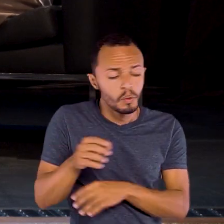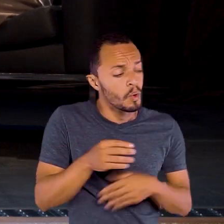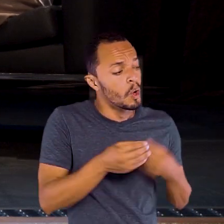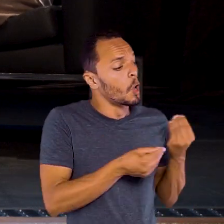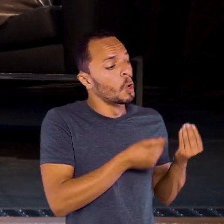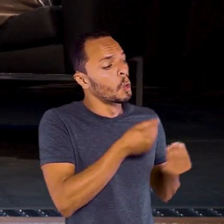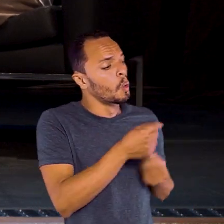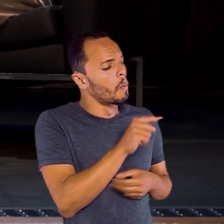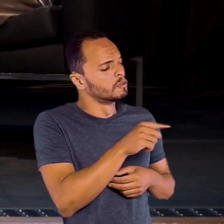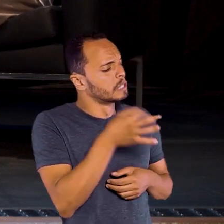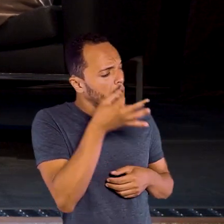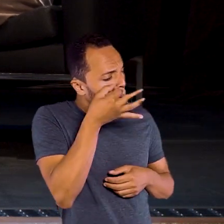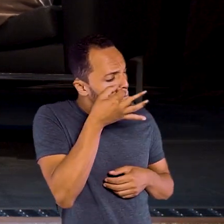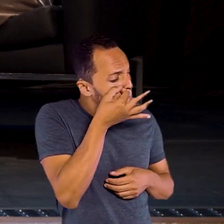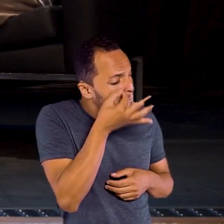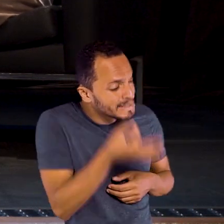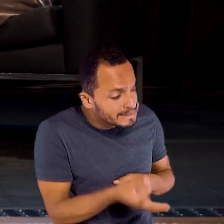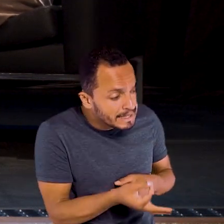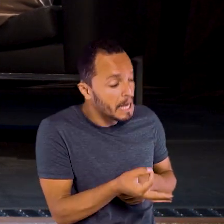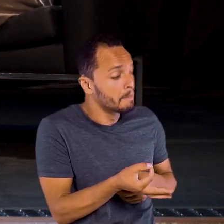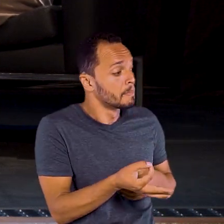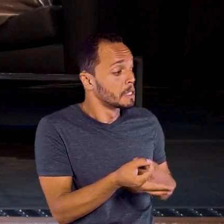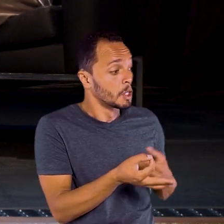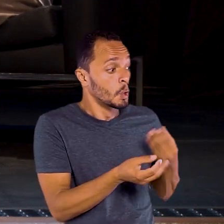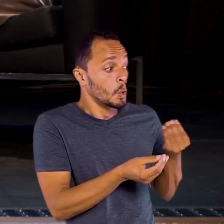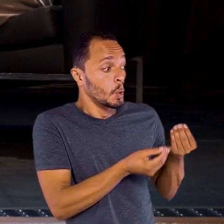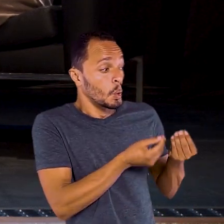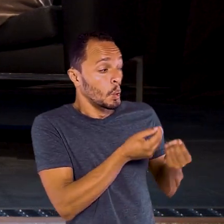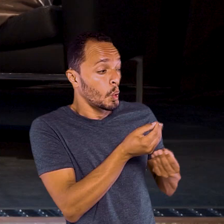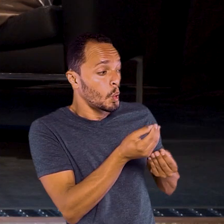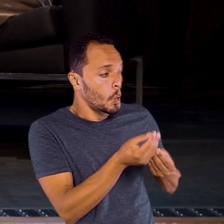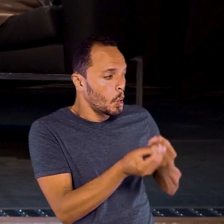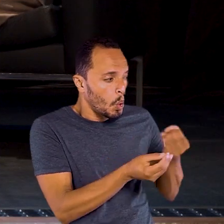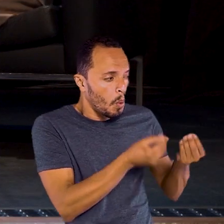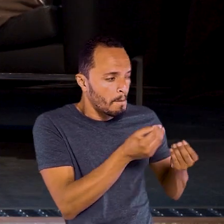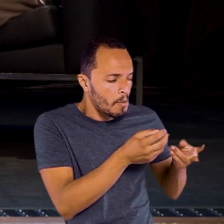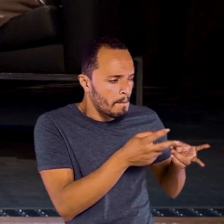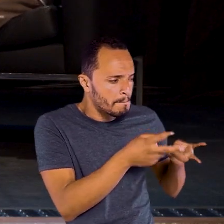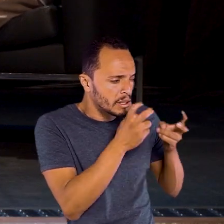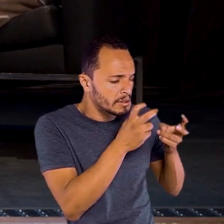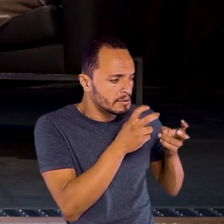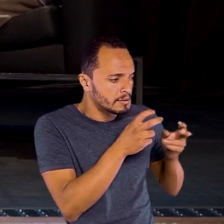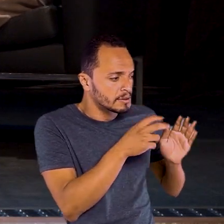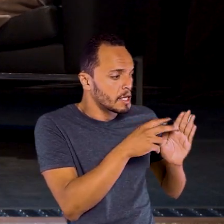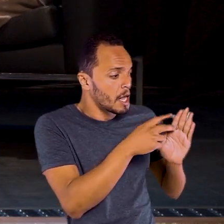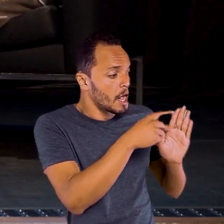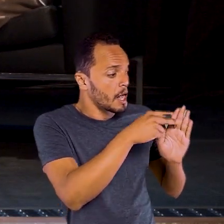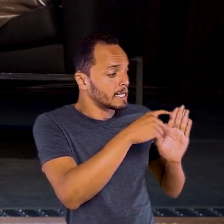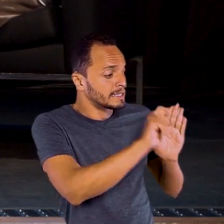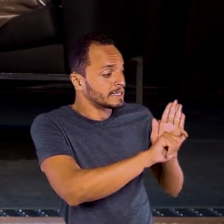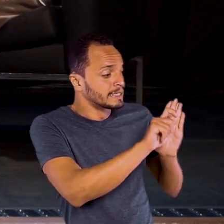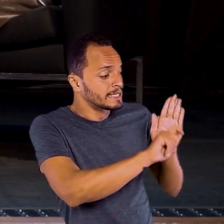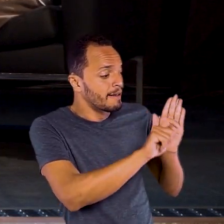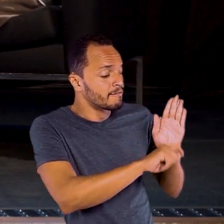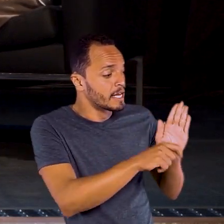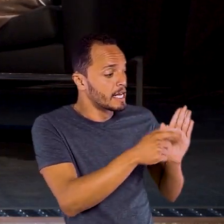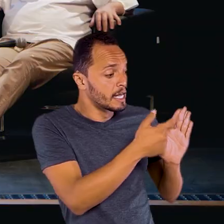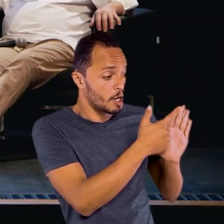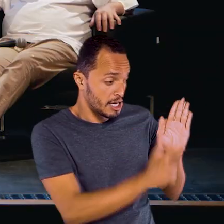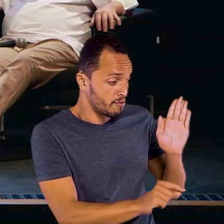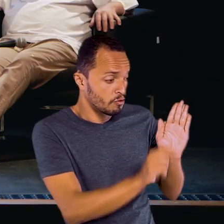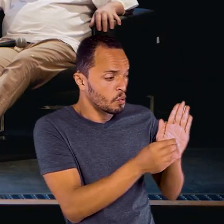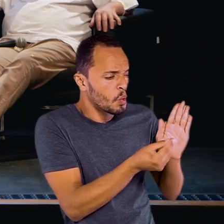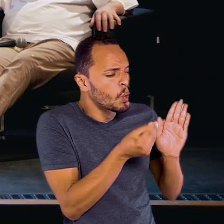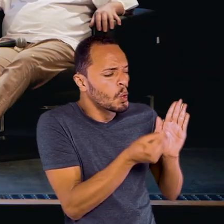método? Como é que você descobre? Como é que você desvela isso para fazer os seus livros? Pois então, eu acho que é o seguinte, né? Como